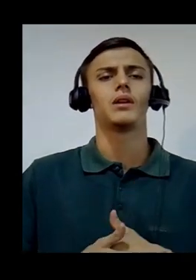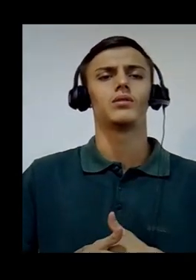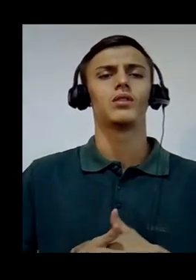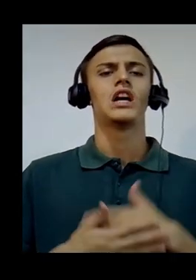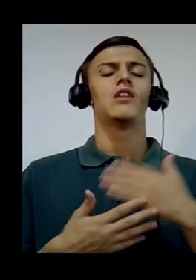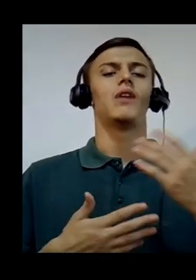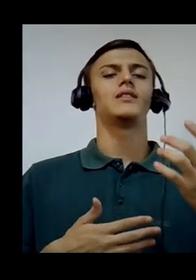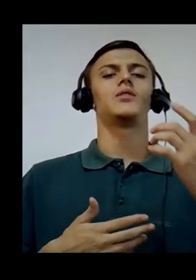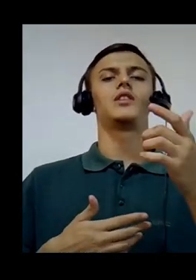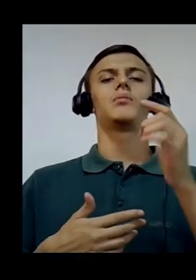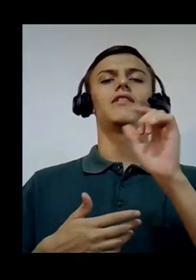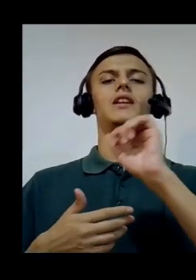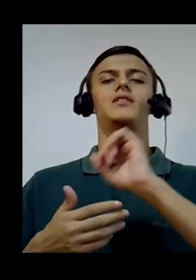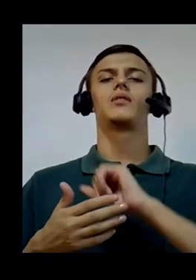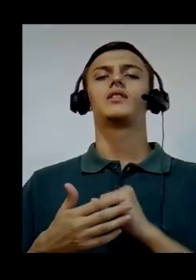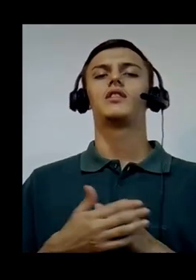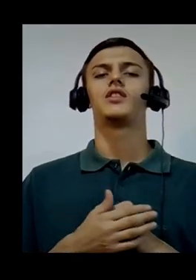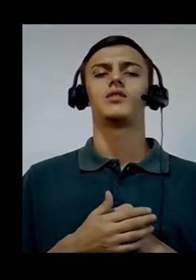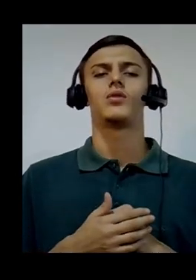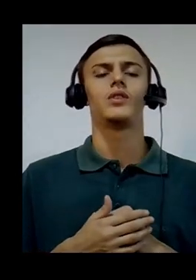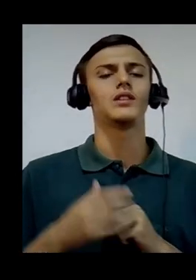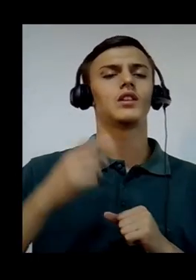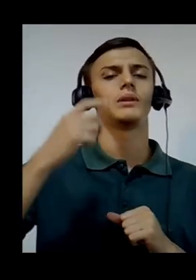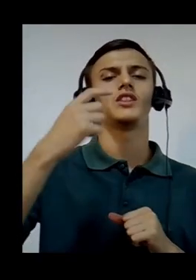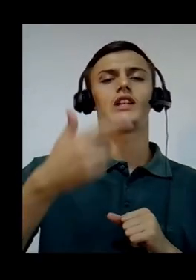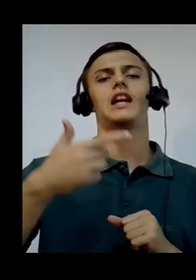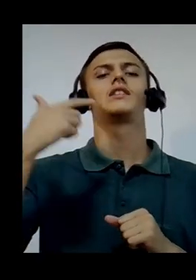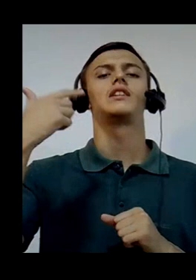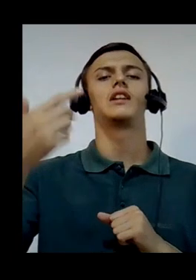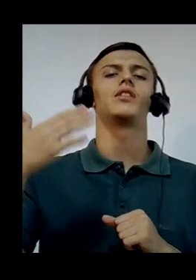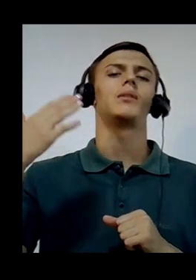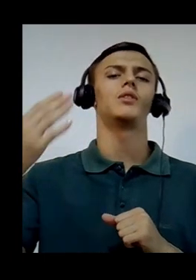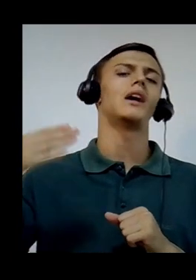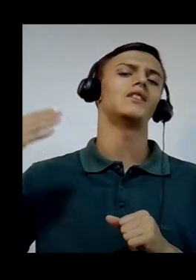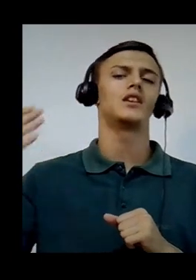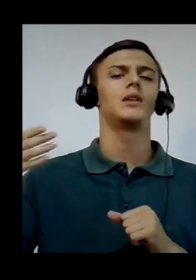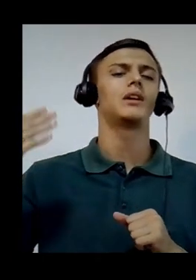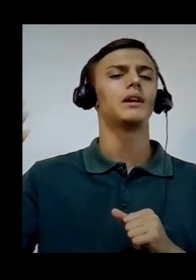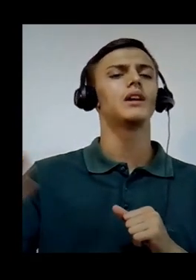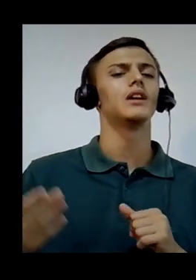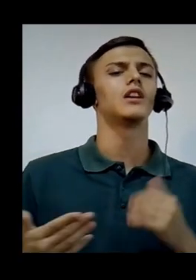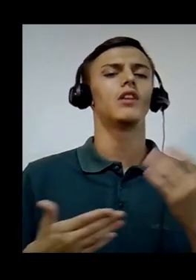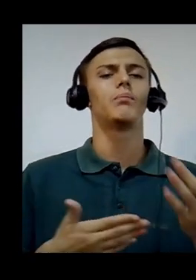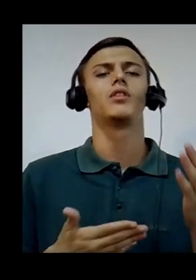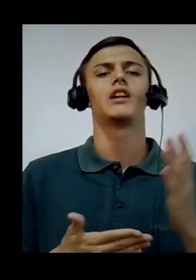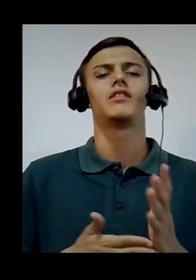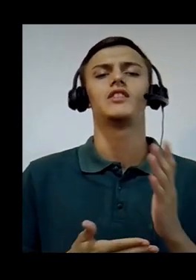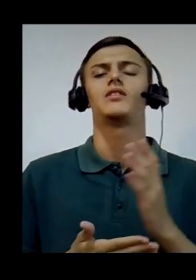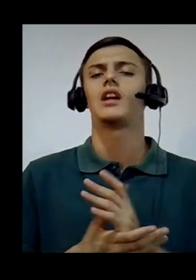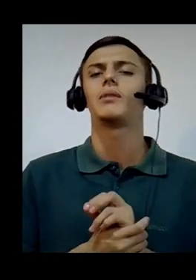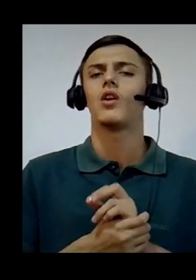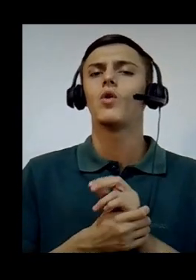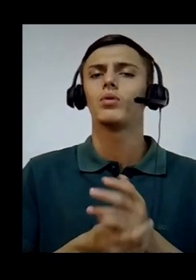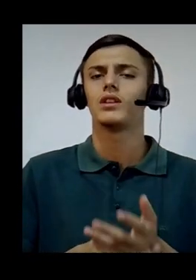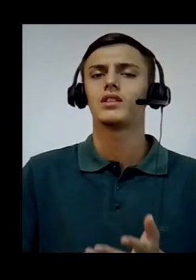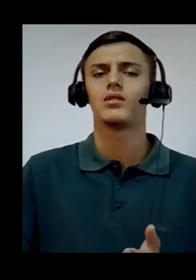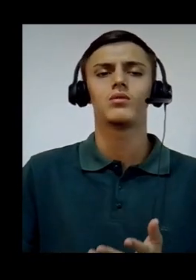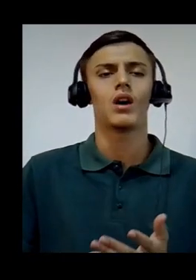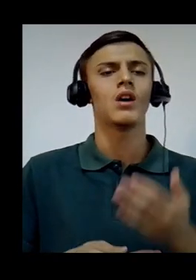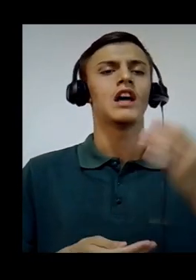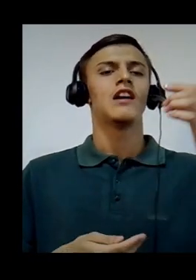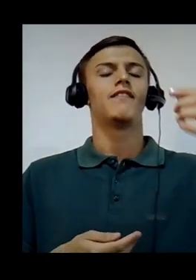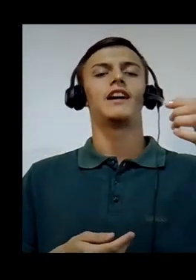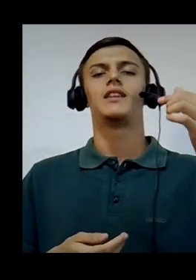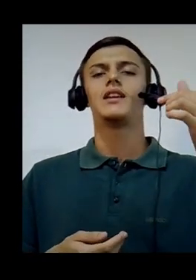máquina ou do equipamento. Vai ser feita uma avaliação das energias envolvidas, se é uma energia elétrica, hidráulica, pneumática, química, mecânica, vapor, gravidade térmica ou